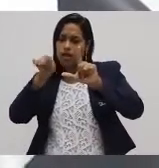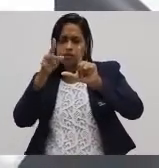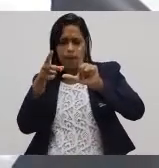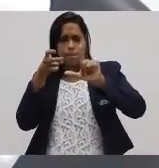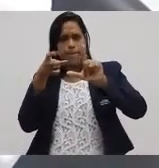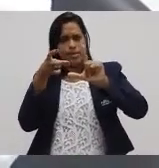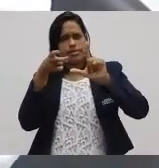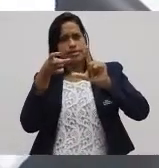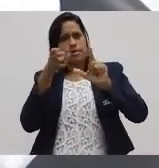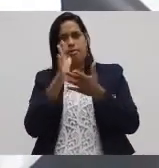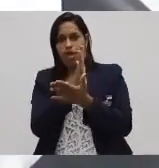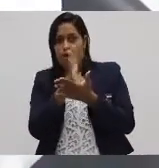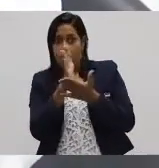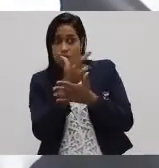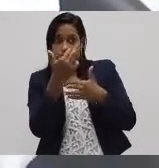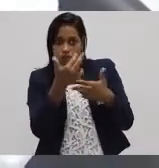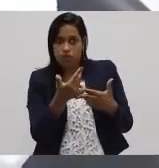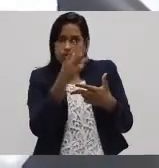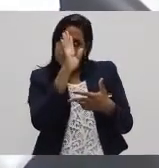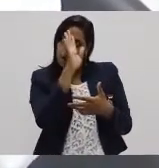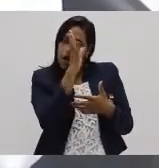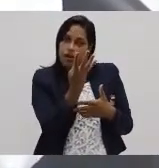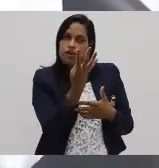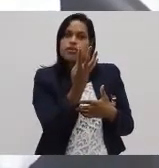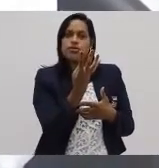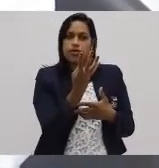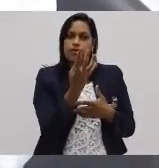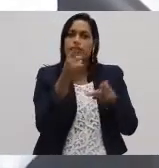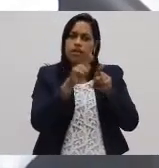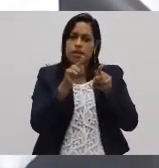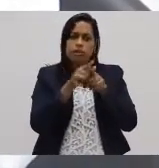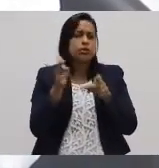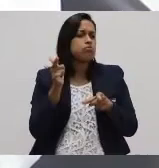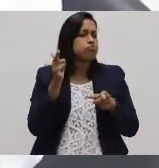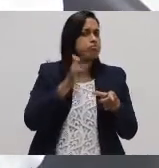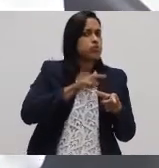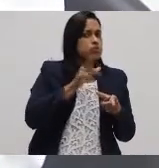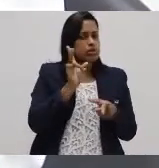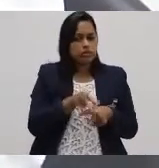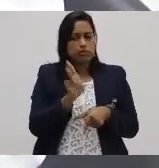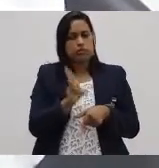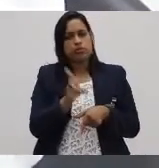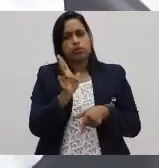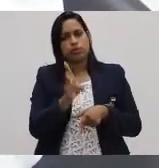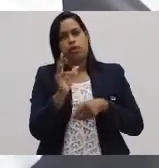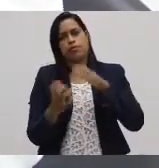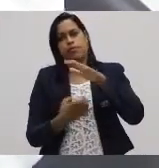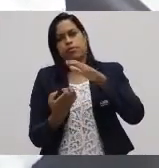para que eu possa tomar decisões e consiga atuar e manter a minha empresa produtiva.